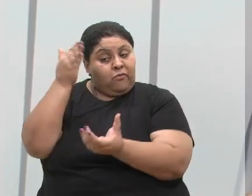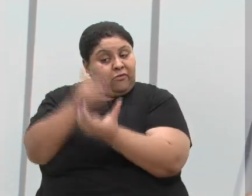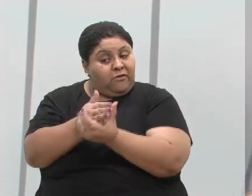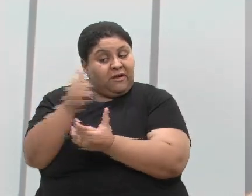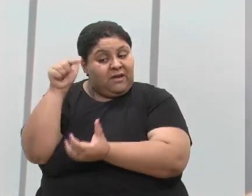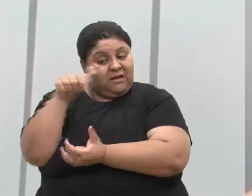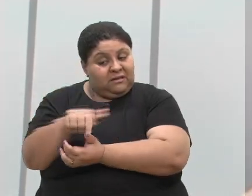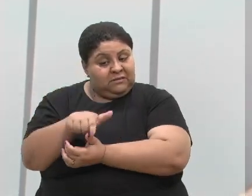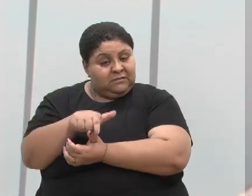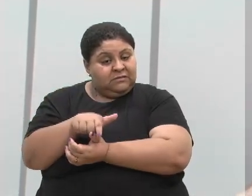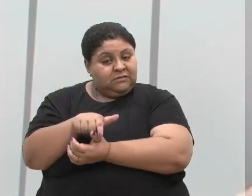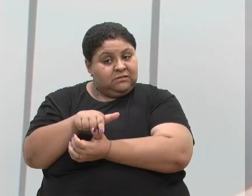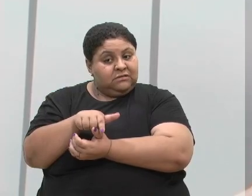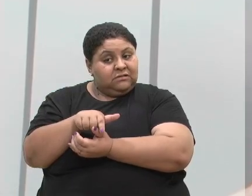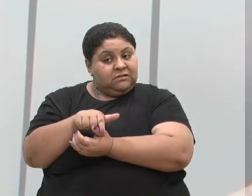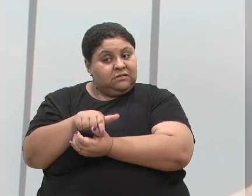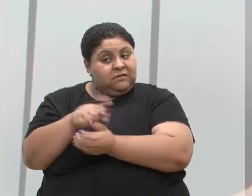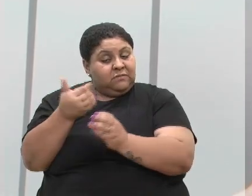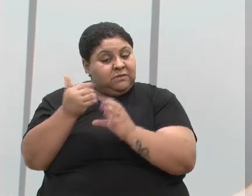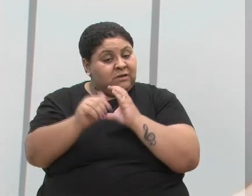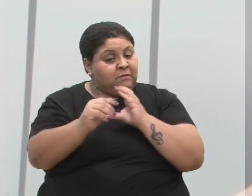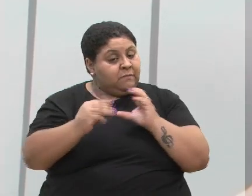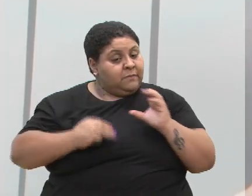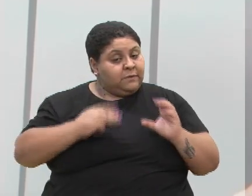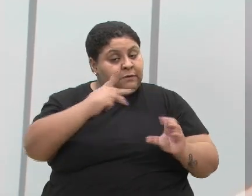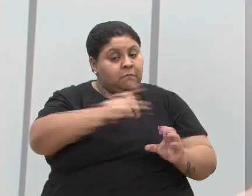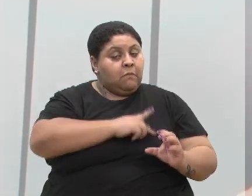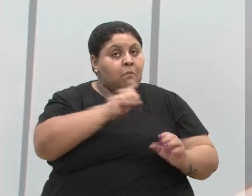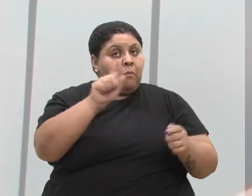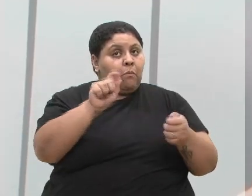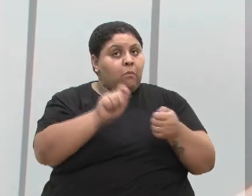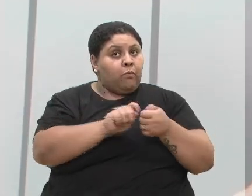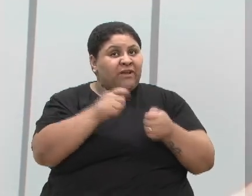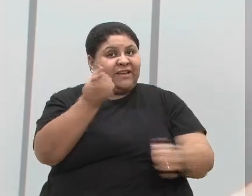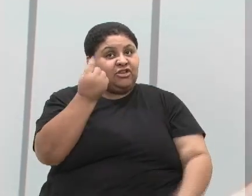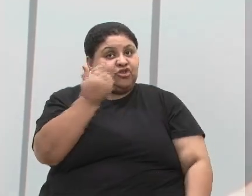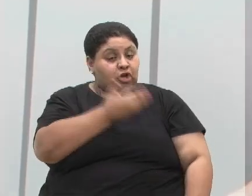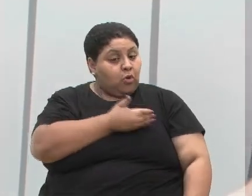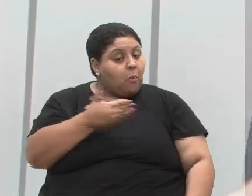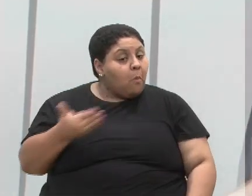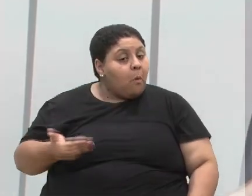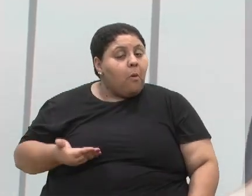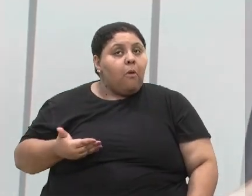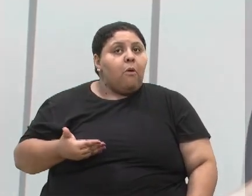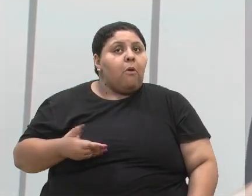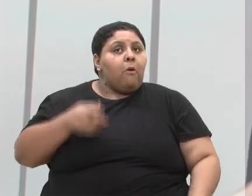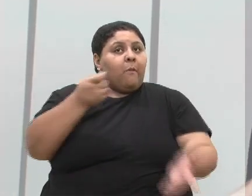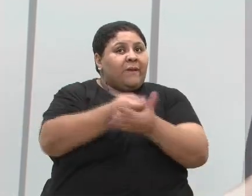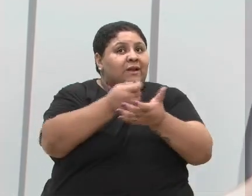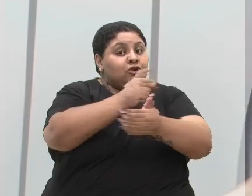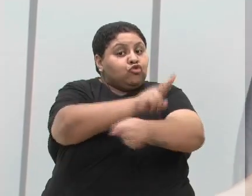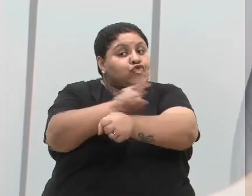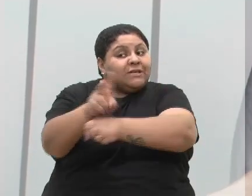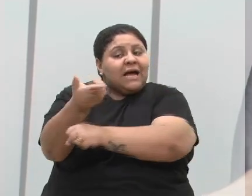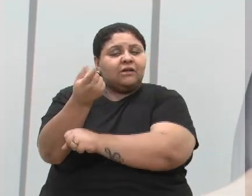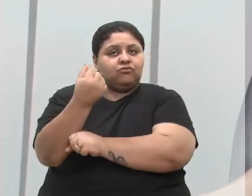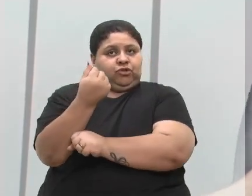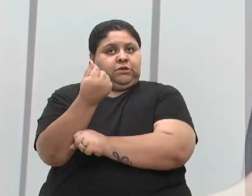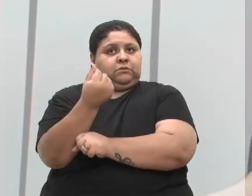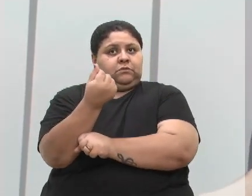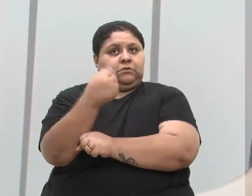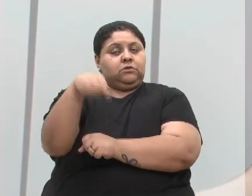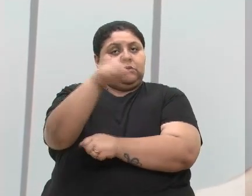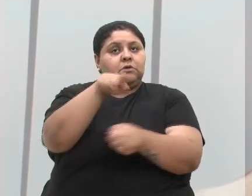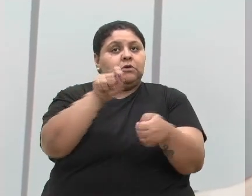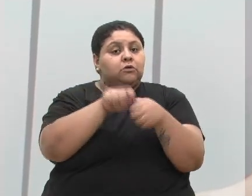o que nós vamos levar ao Ministério Público. Como é um dinheiro público, o Poder Municipal tem obrigação de cuidar do dinheiro público. E aí nós